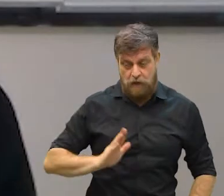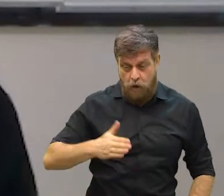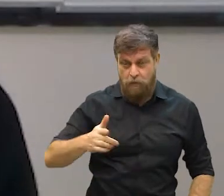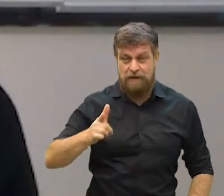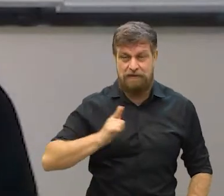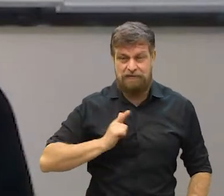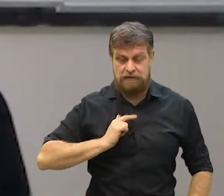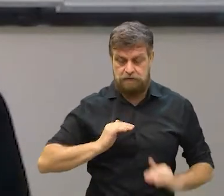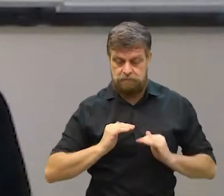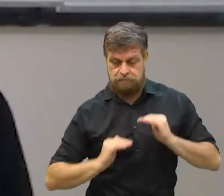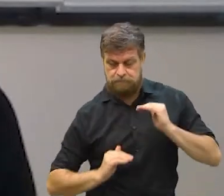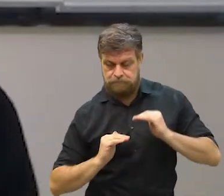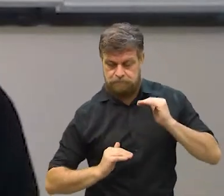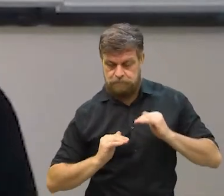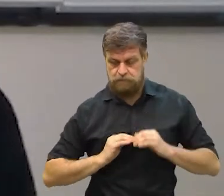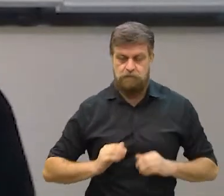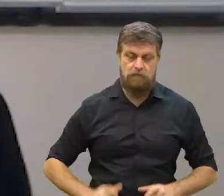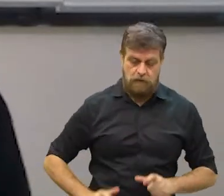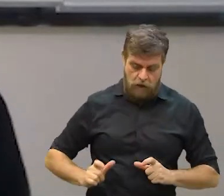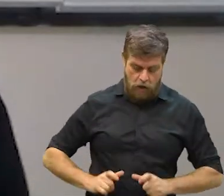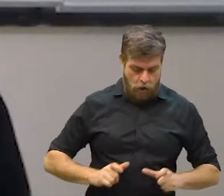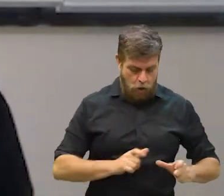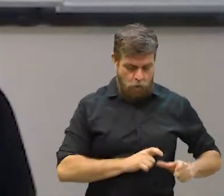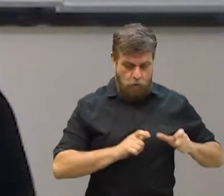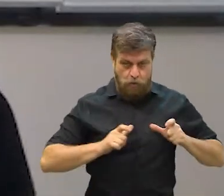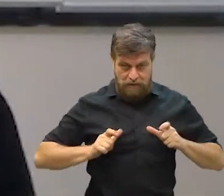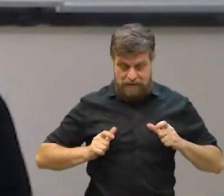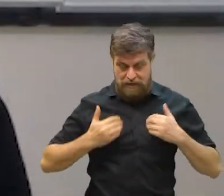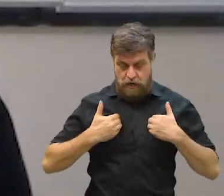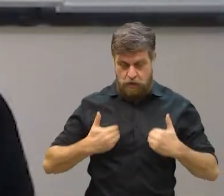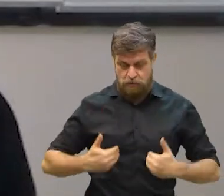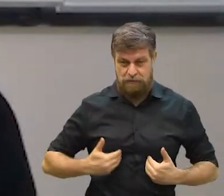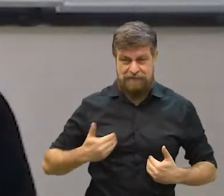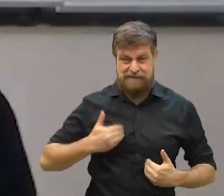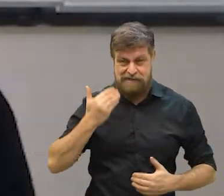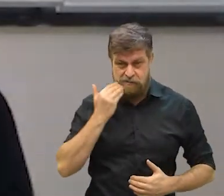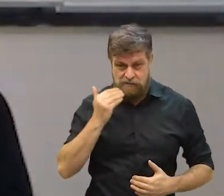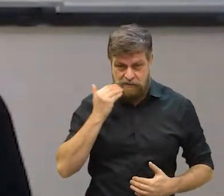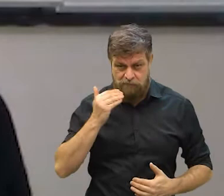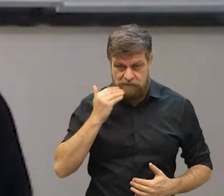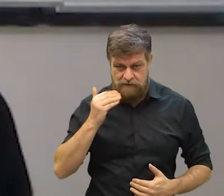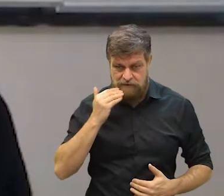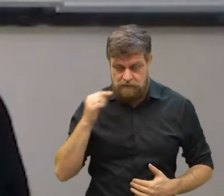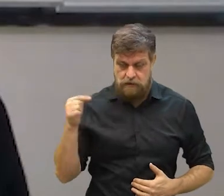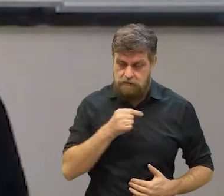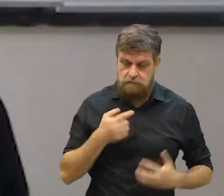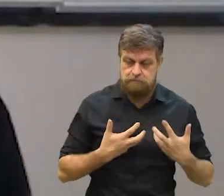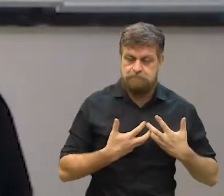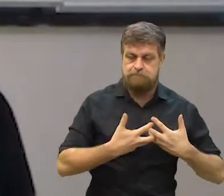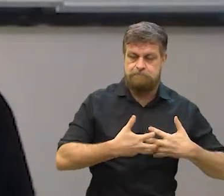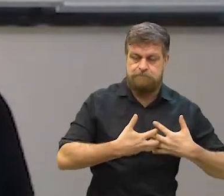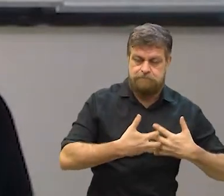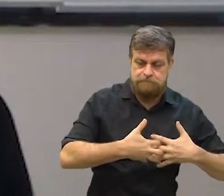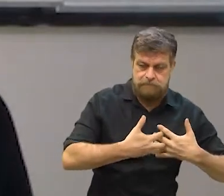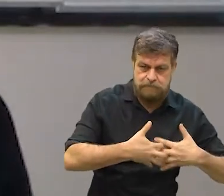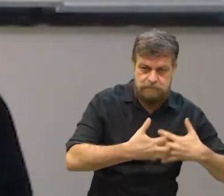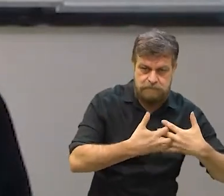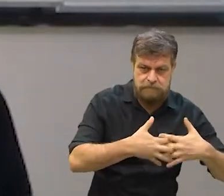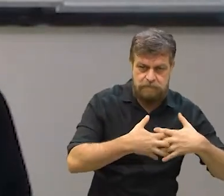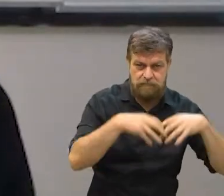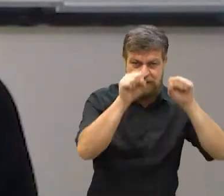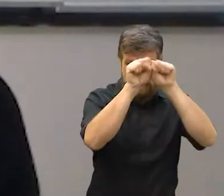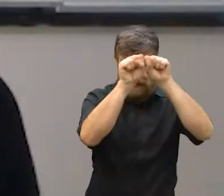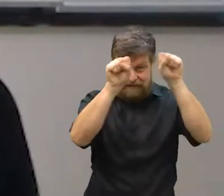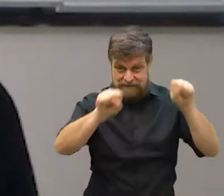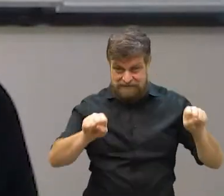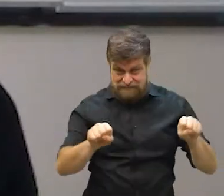algum desequilíbrio em algum órgão, em algum tecido, em algum sistema. E esse sistema endocannabinoide